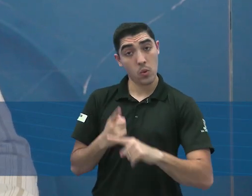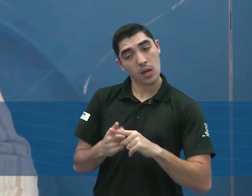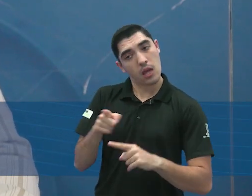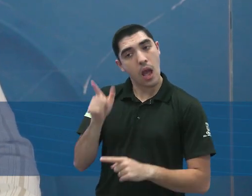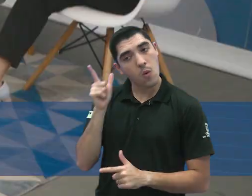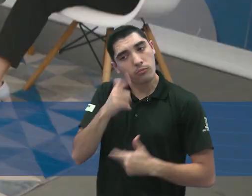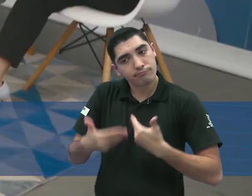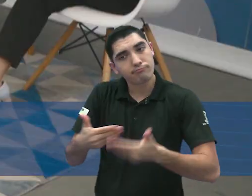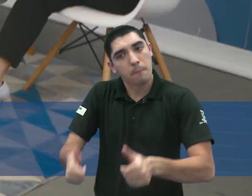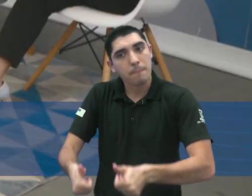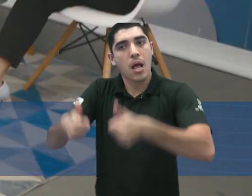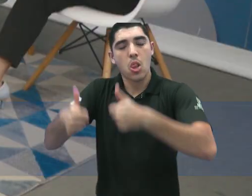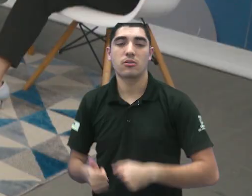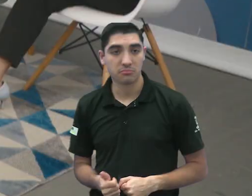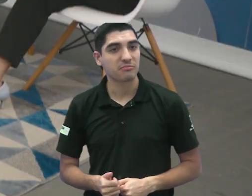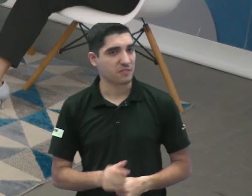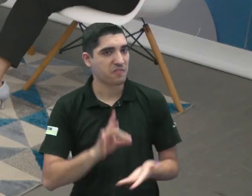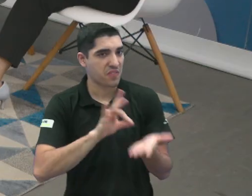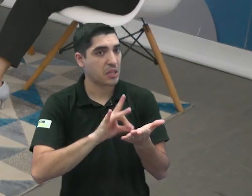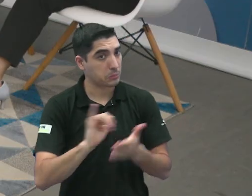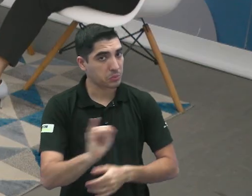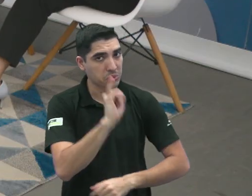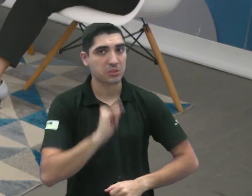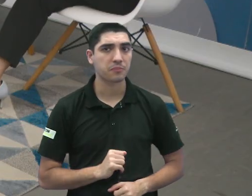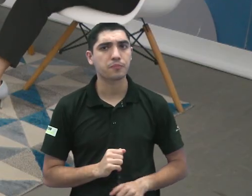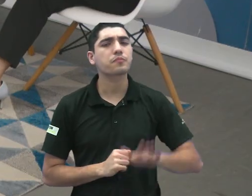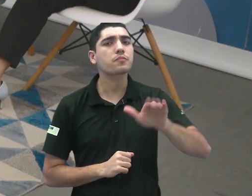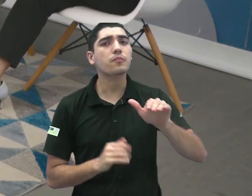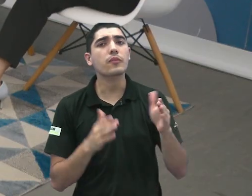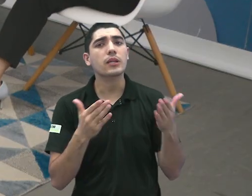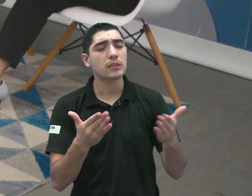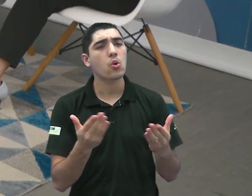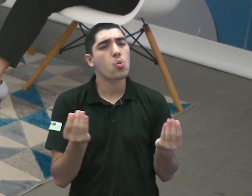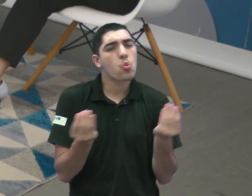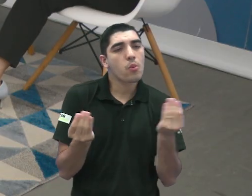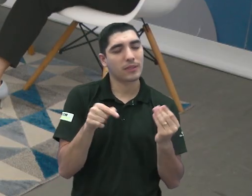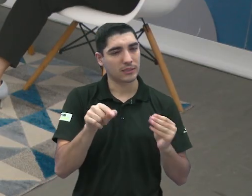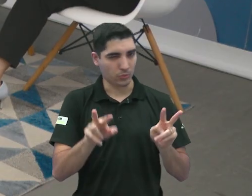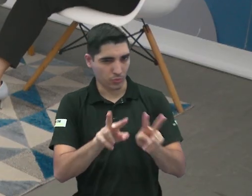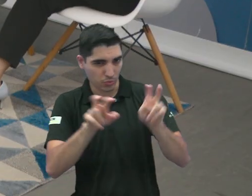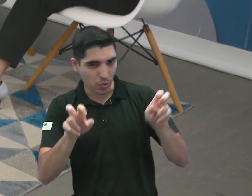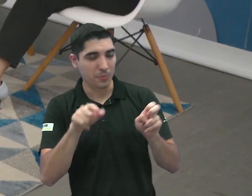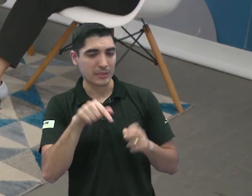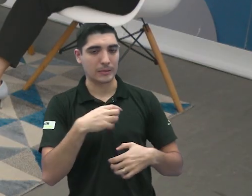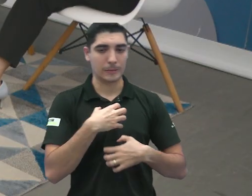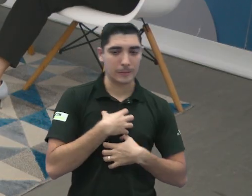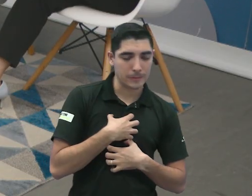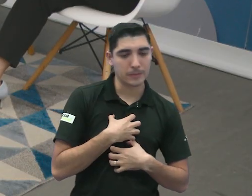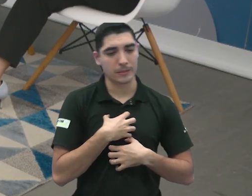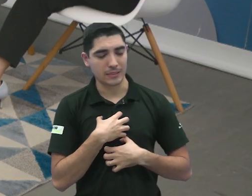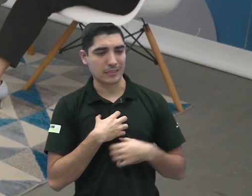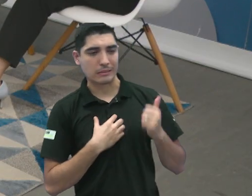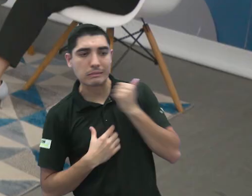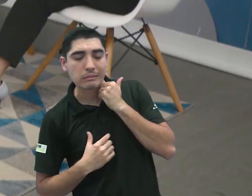possa acontecer no seu dia a dia. É muito importante isso, Kátia. Ô, Ana, como direcionar o estresse comum do adoecimento